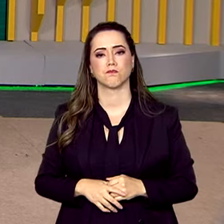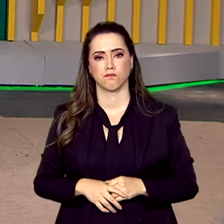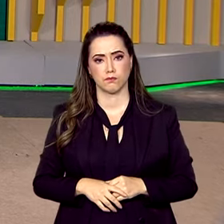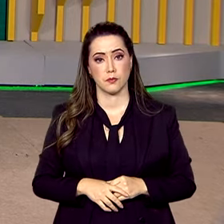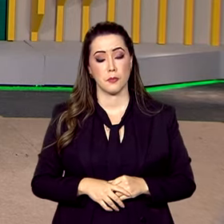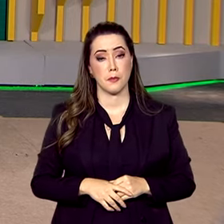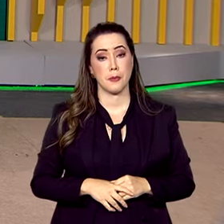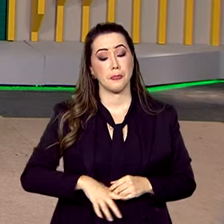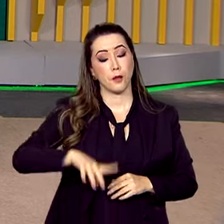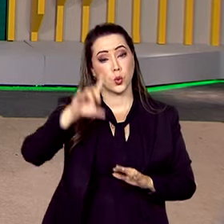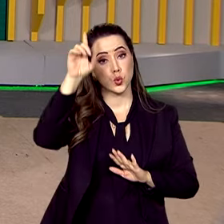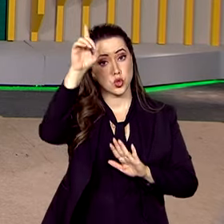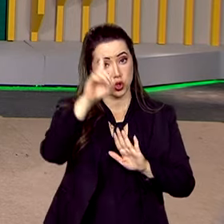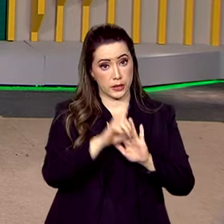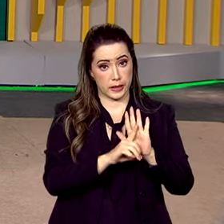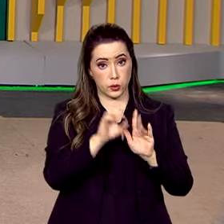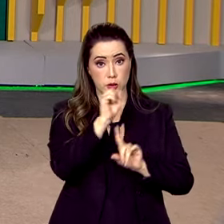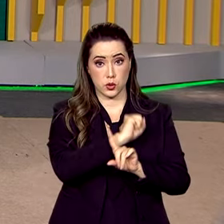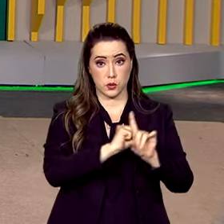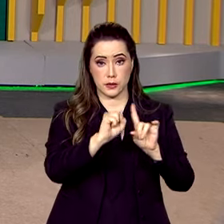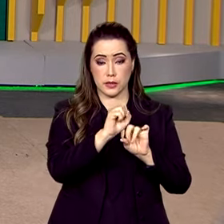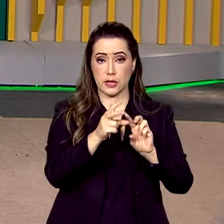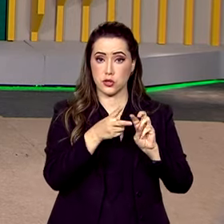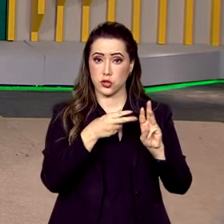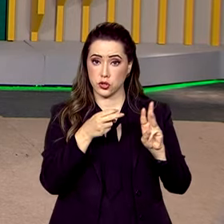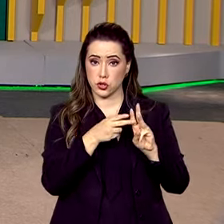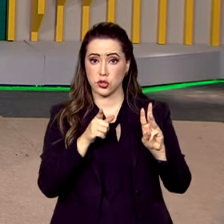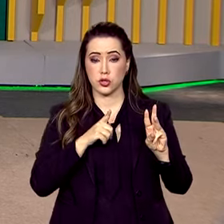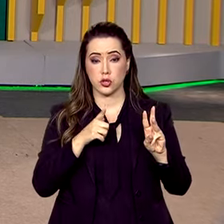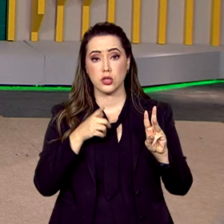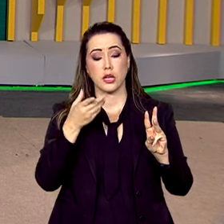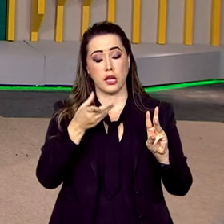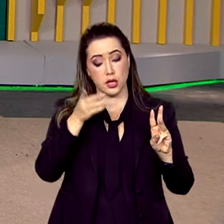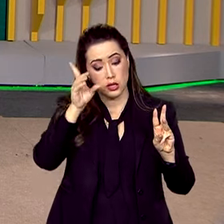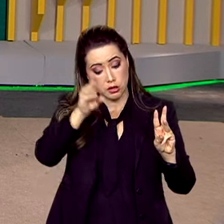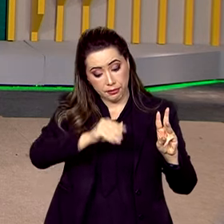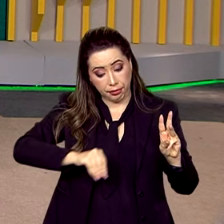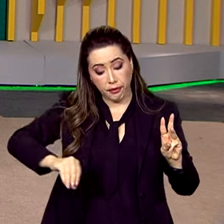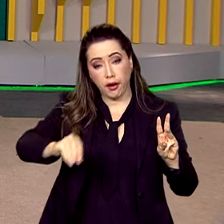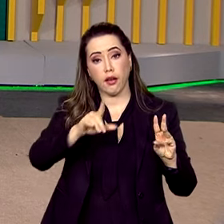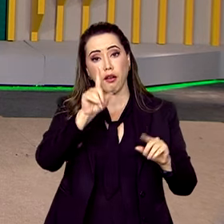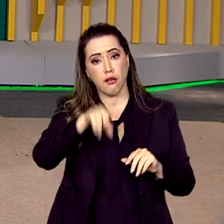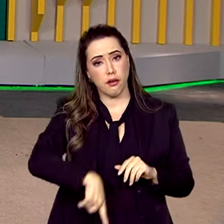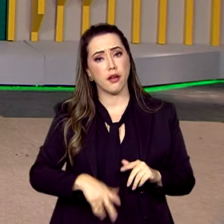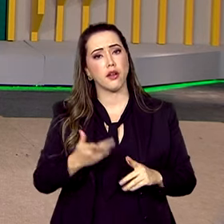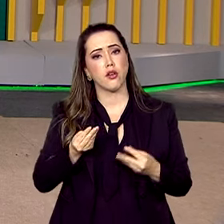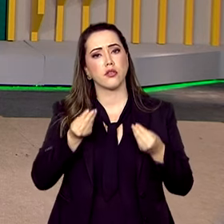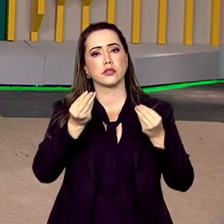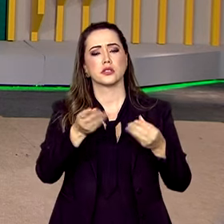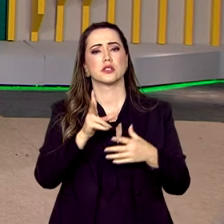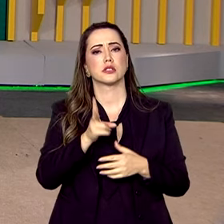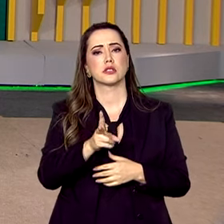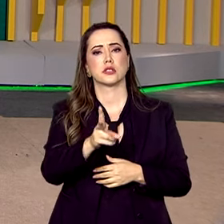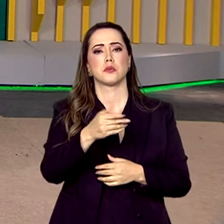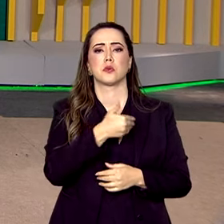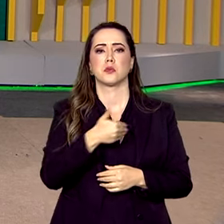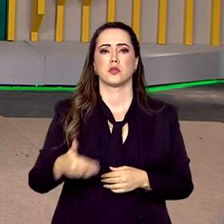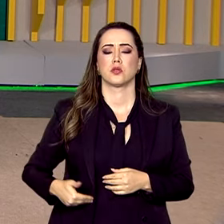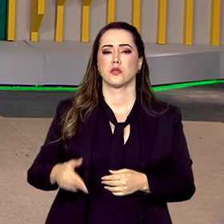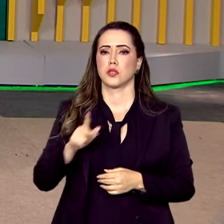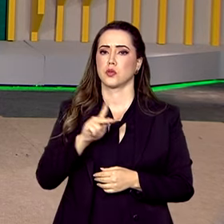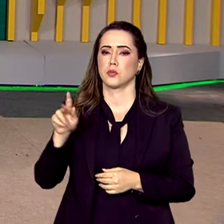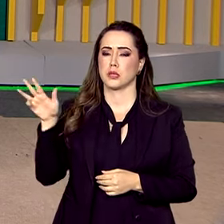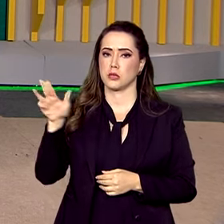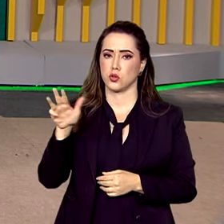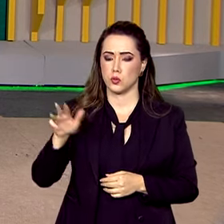O direito das sociedades indígenas de terem acesso à terra é uma garantia que vem sendo colocada em prática pelo governo do